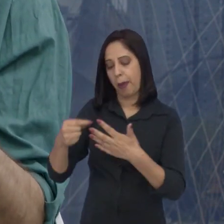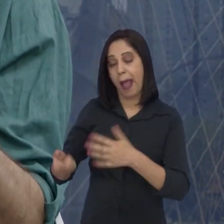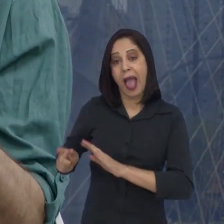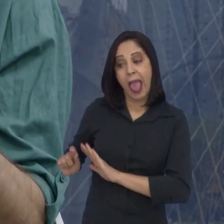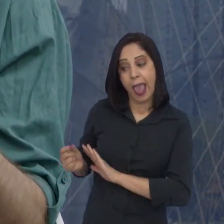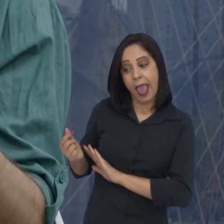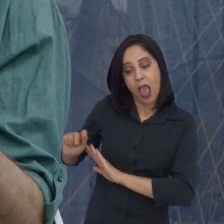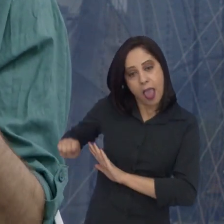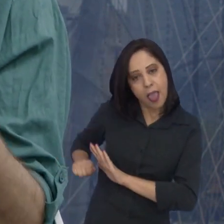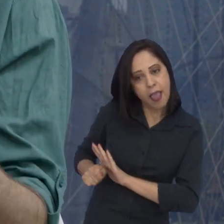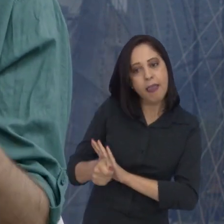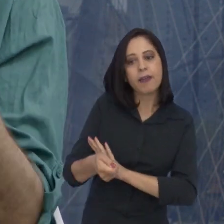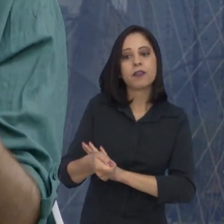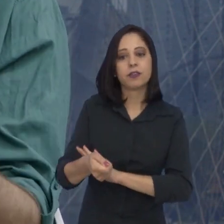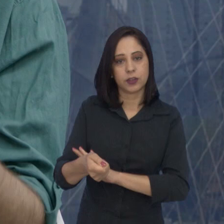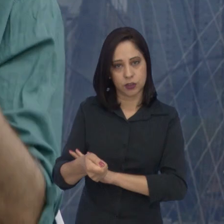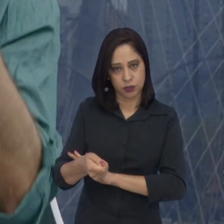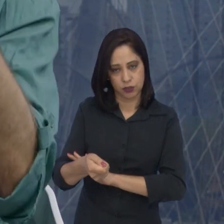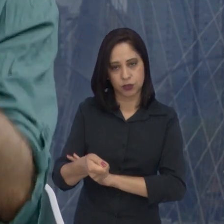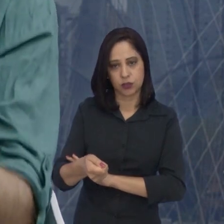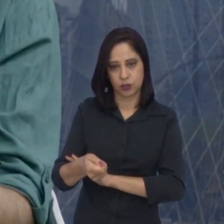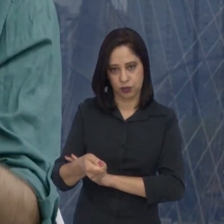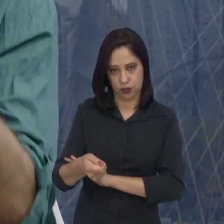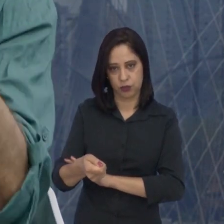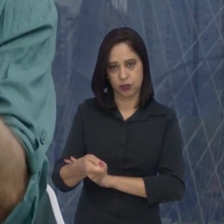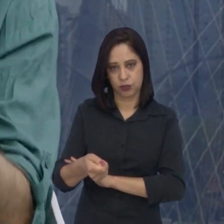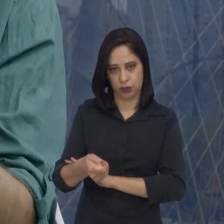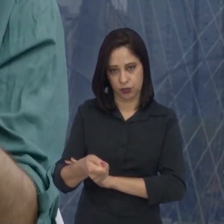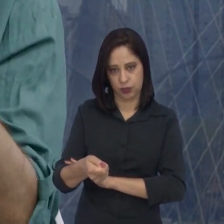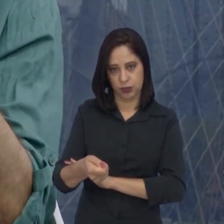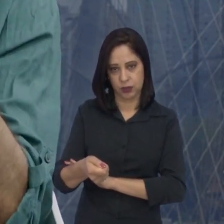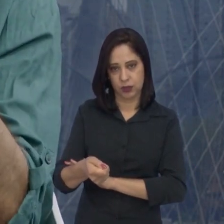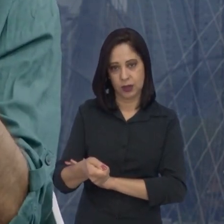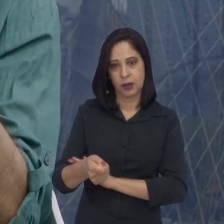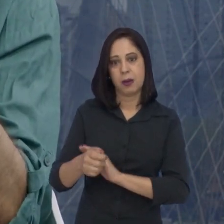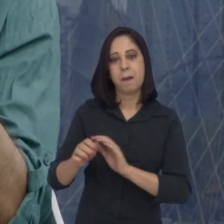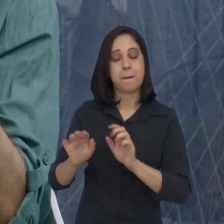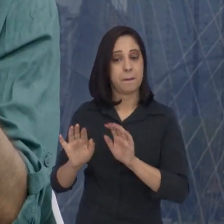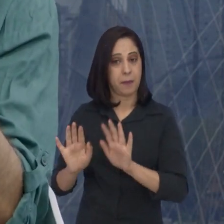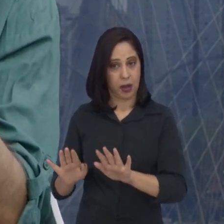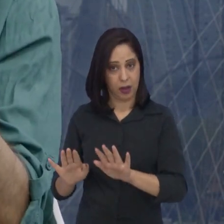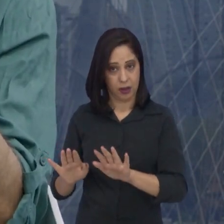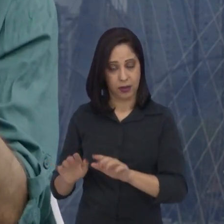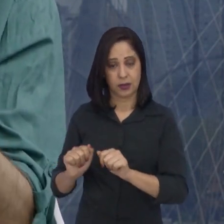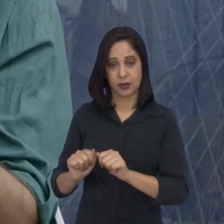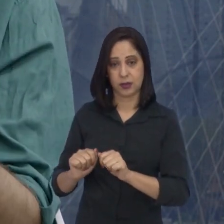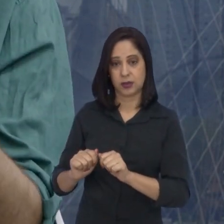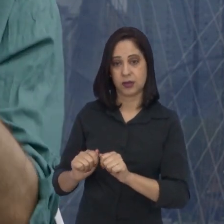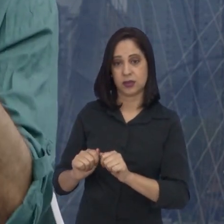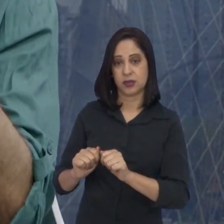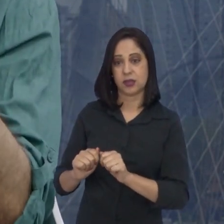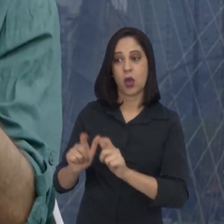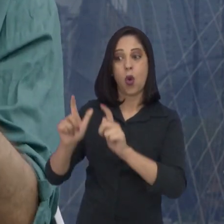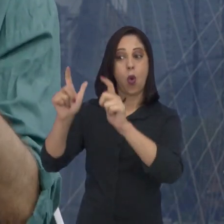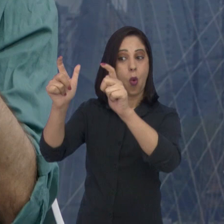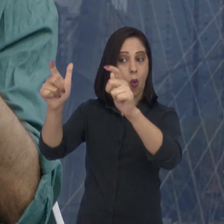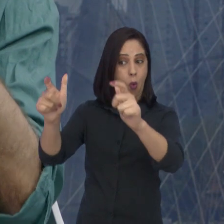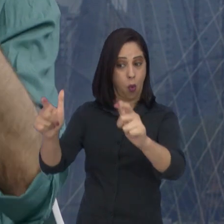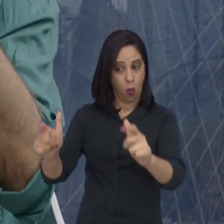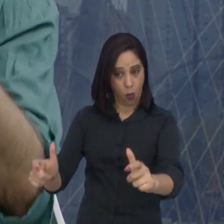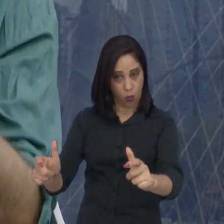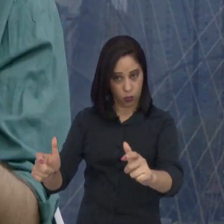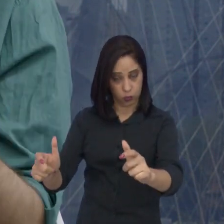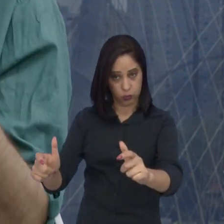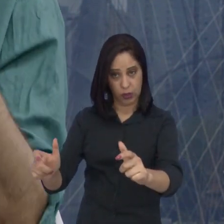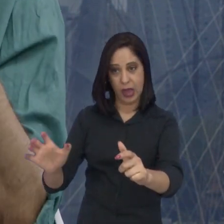que qualificam áreas nas quais a produção de habitação, de moradia para a população de média e